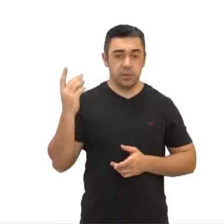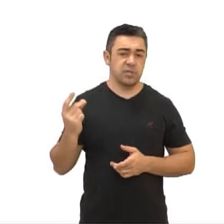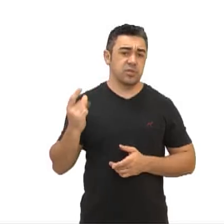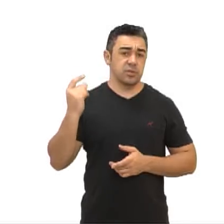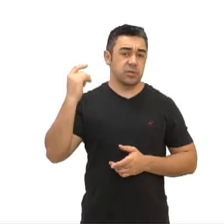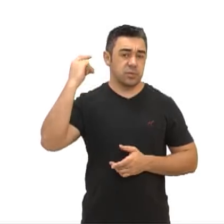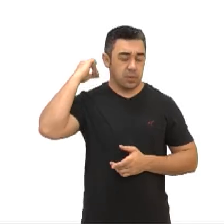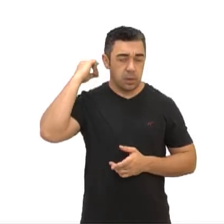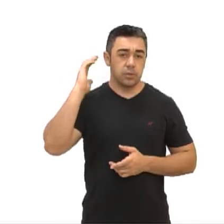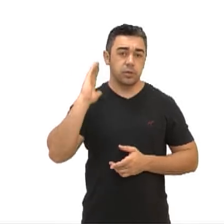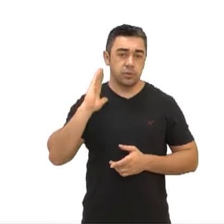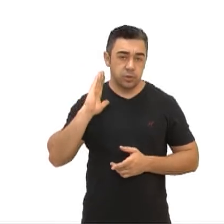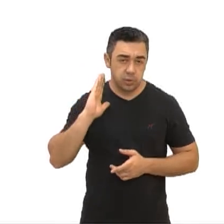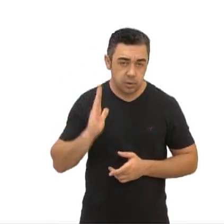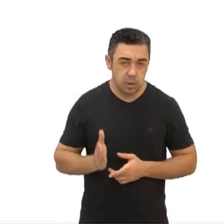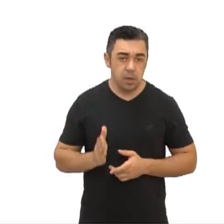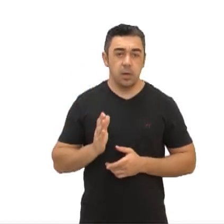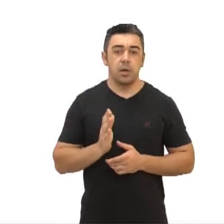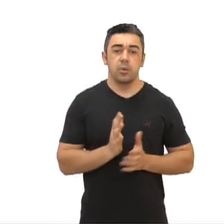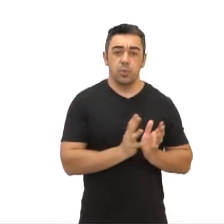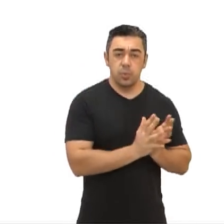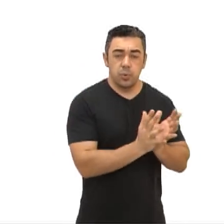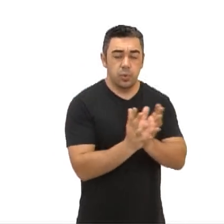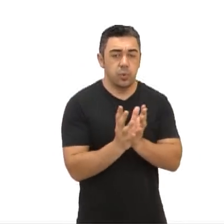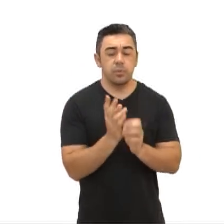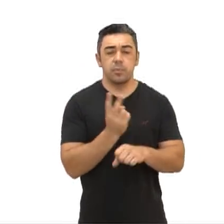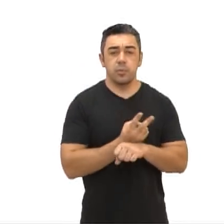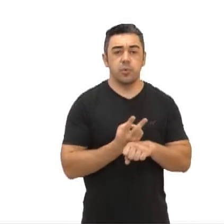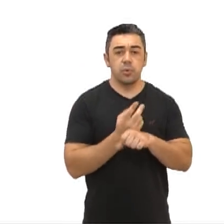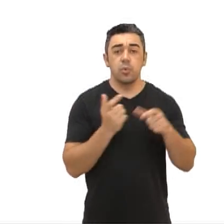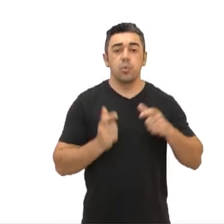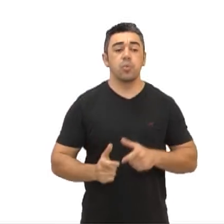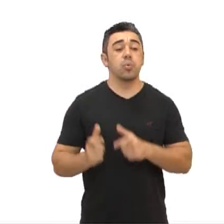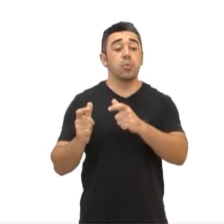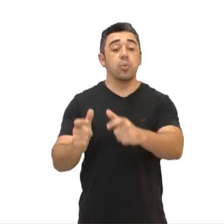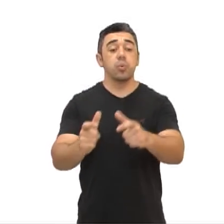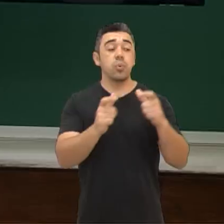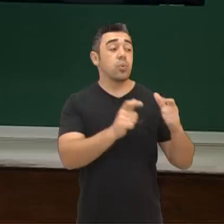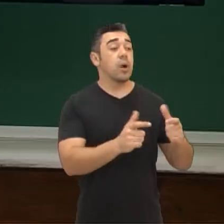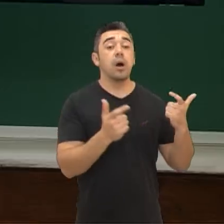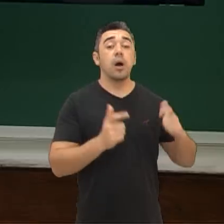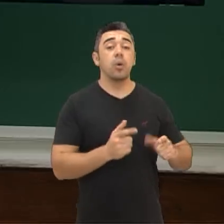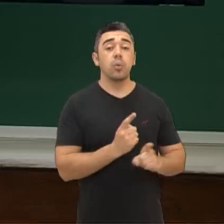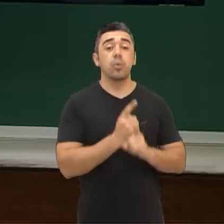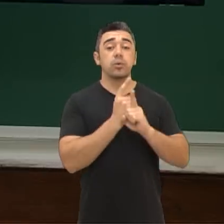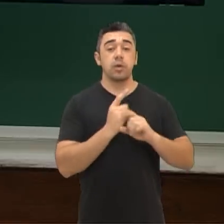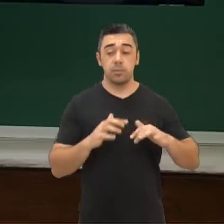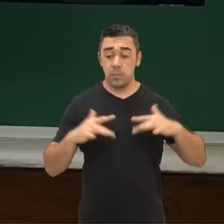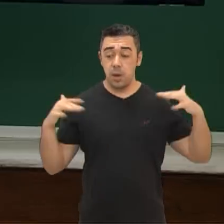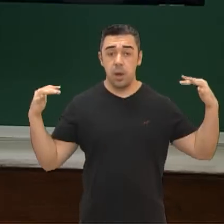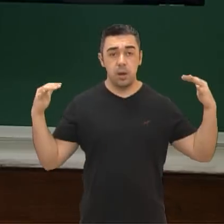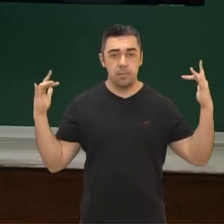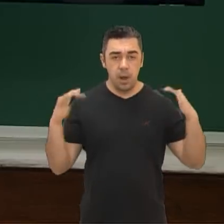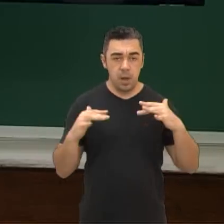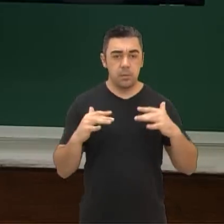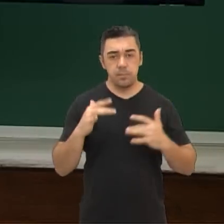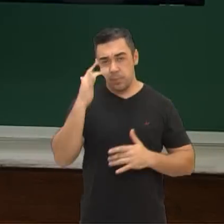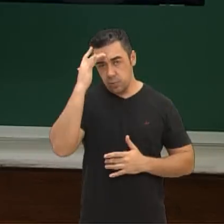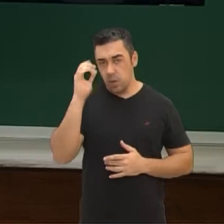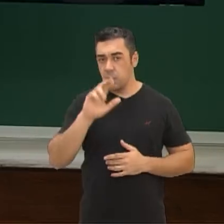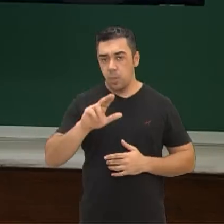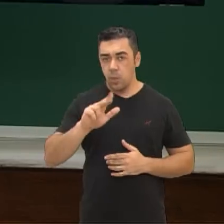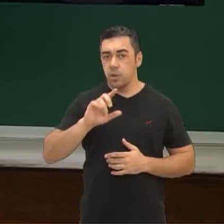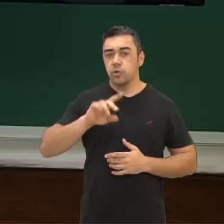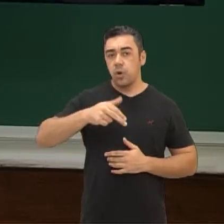bem presente aqui na nossa capital, por exemplo, ou no sudeste, até mesmo lá no próprio nordeste, as artes